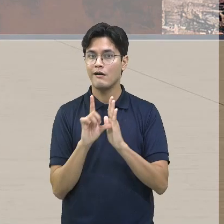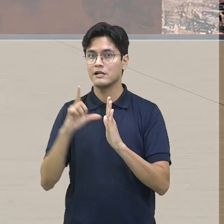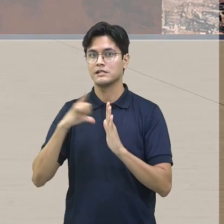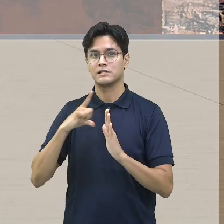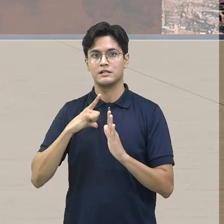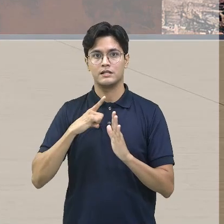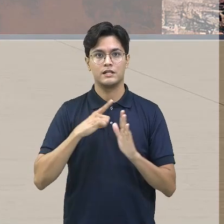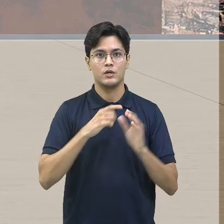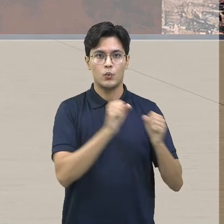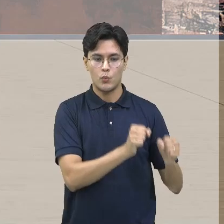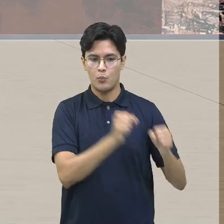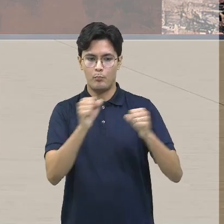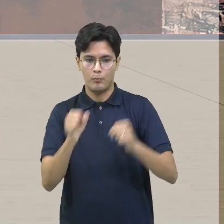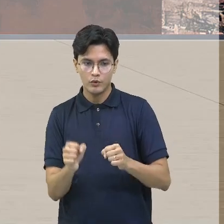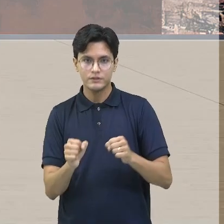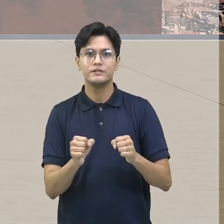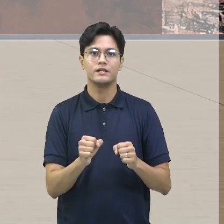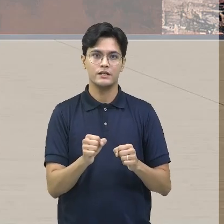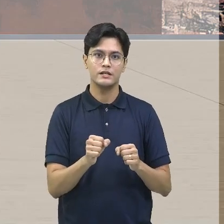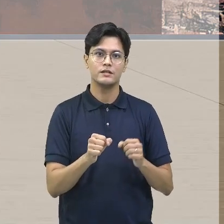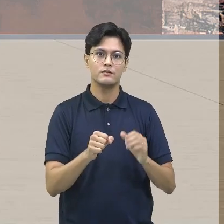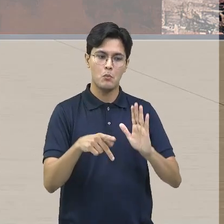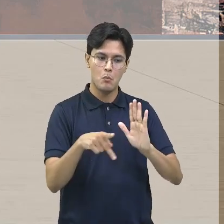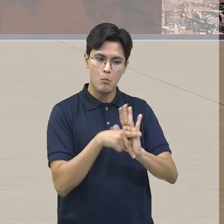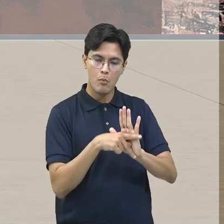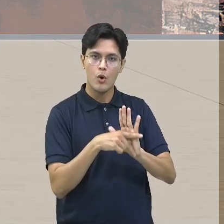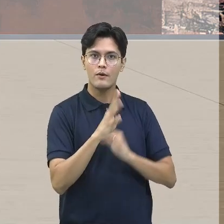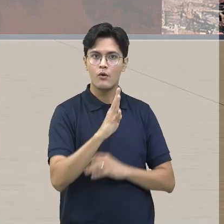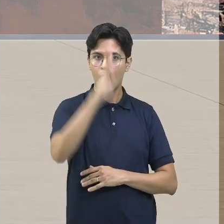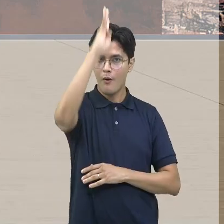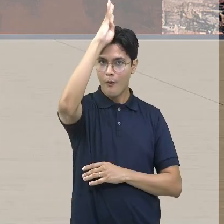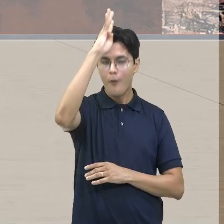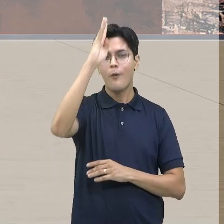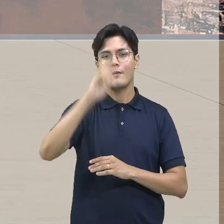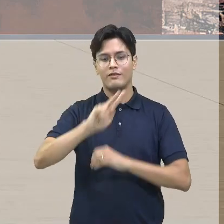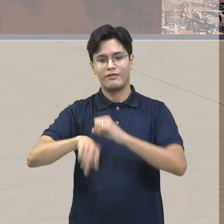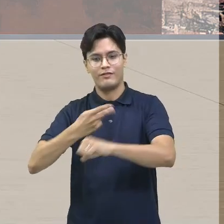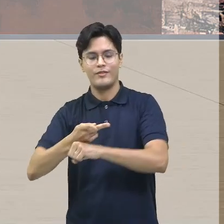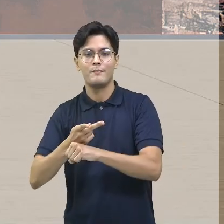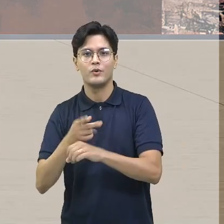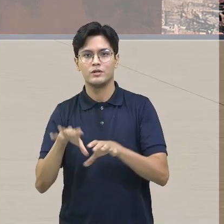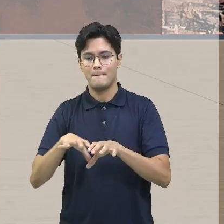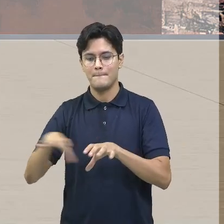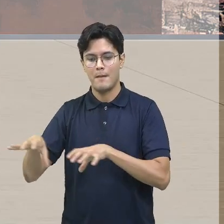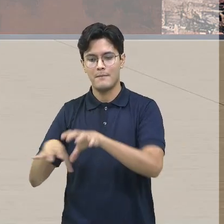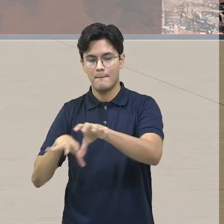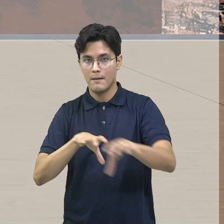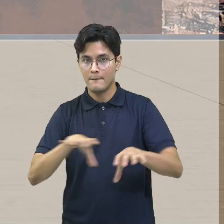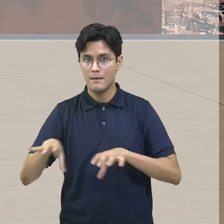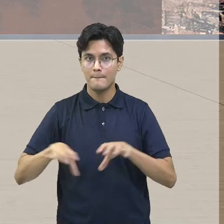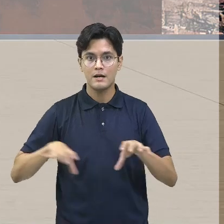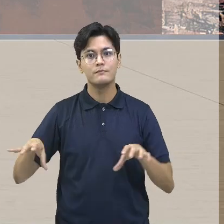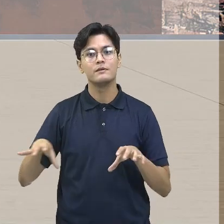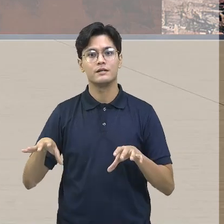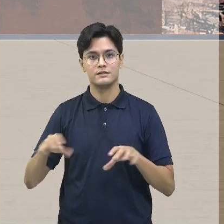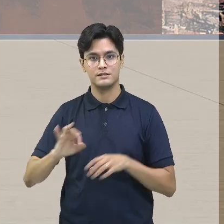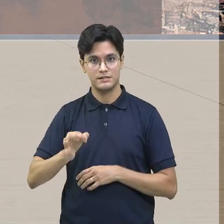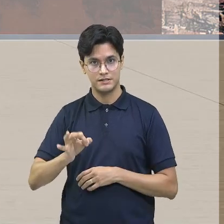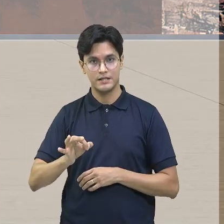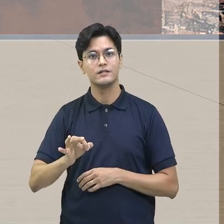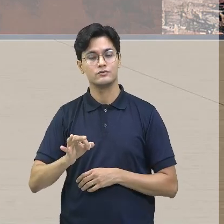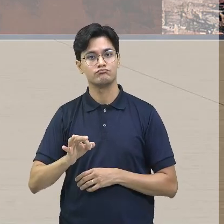de Roma fragmentou-se em diversas entidades políticas, sociais e culturais,